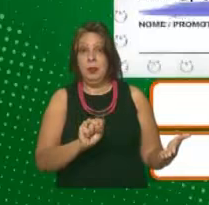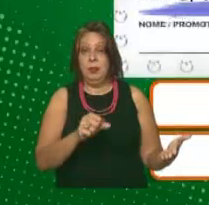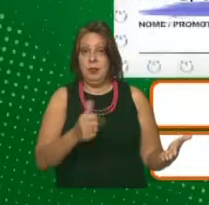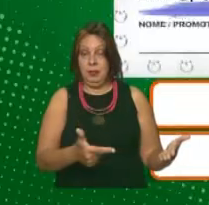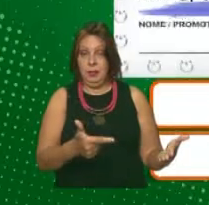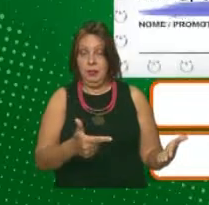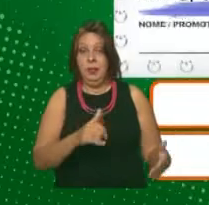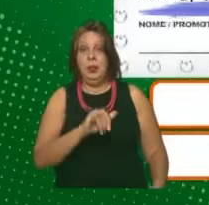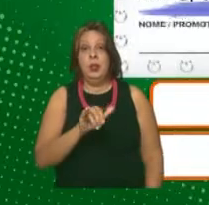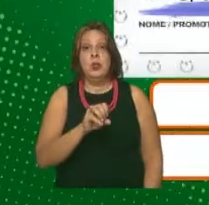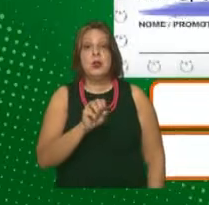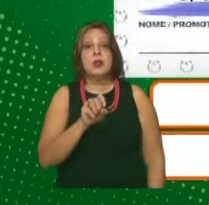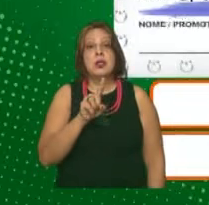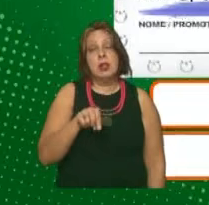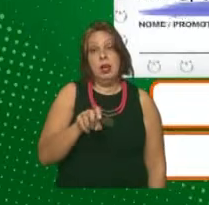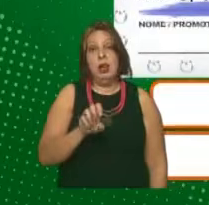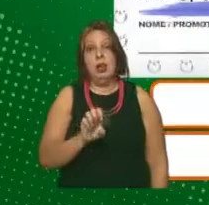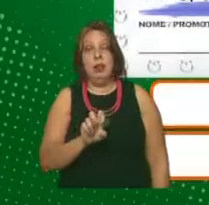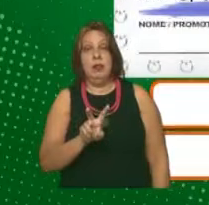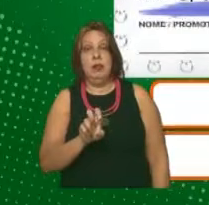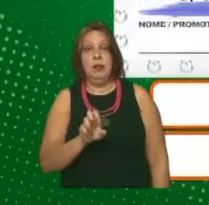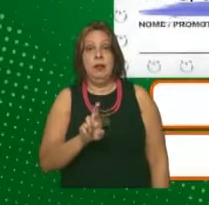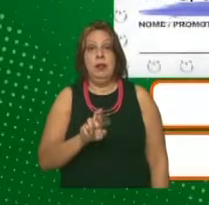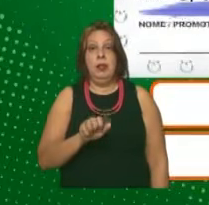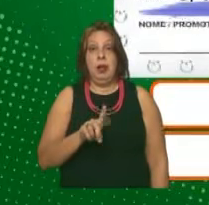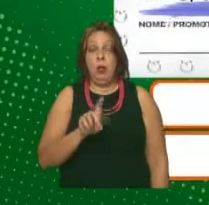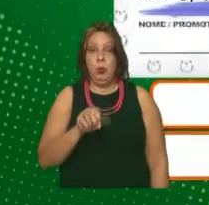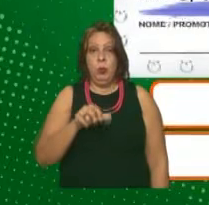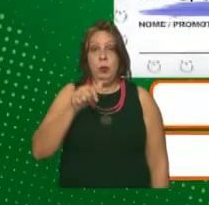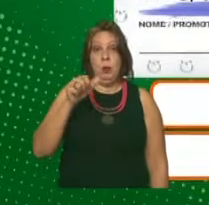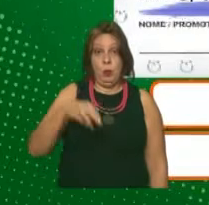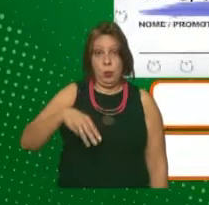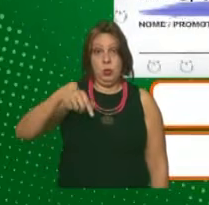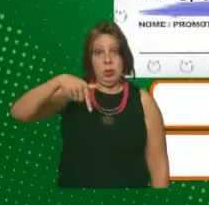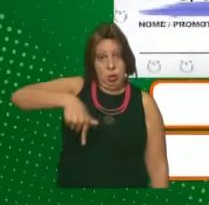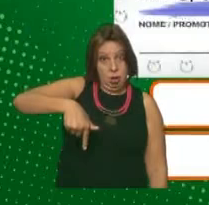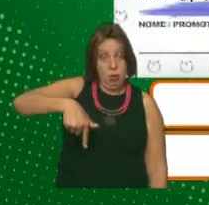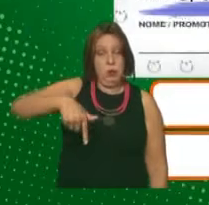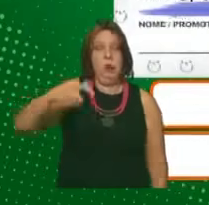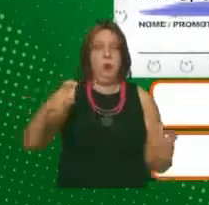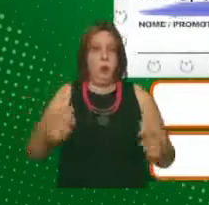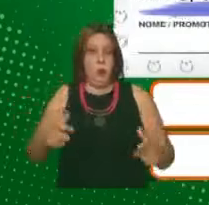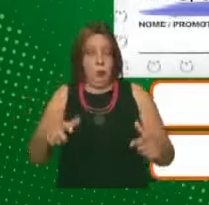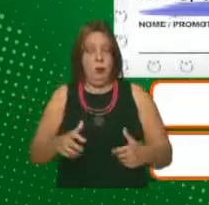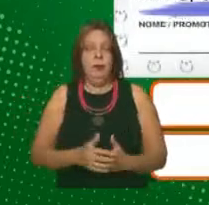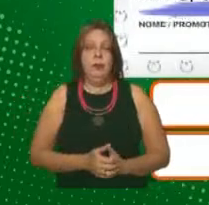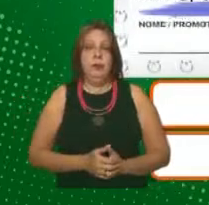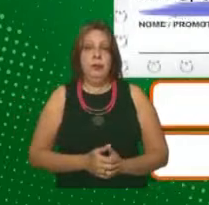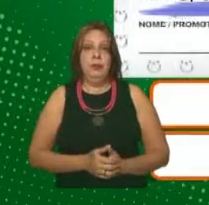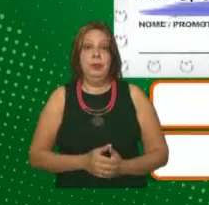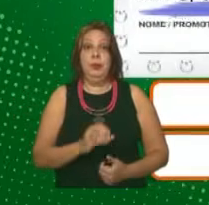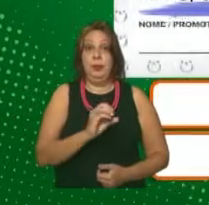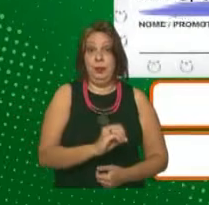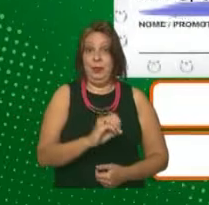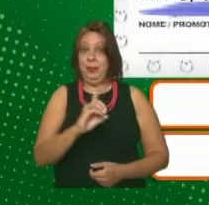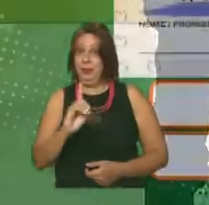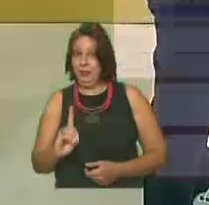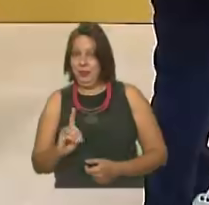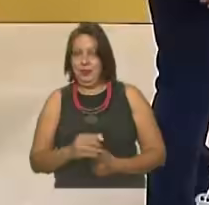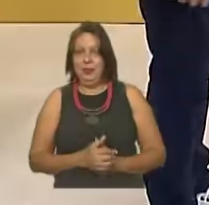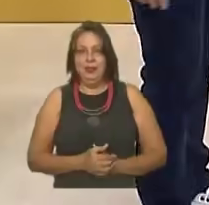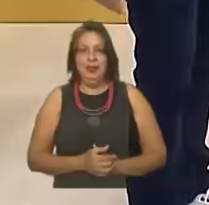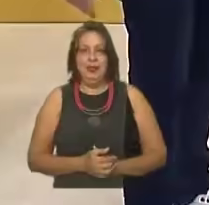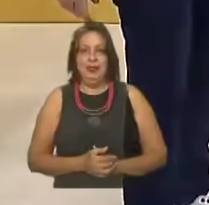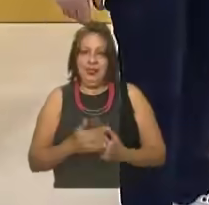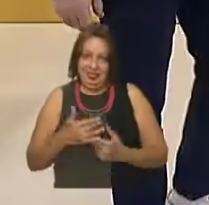143682. José Everaldo Barreto é do Mosqueiro, adquiriu com Emily Caroline. Regional Orlando